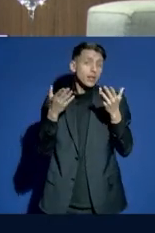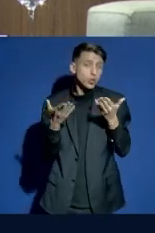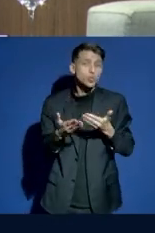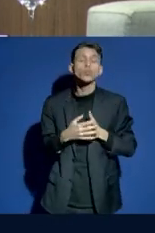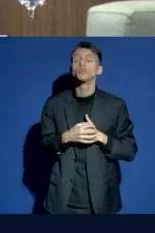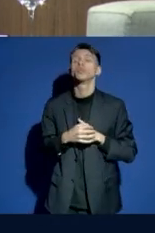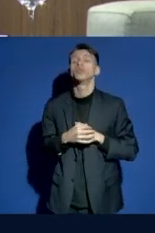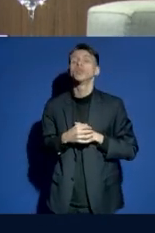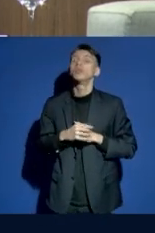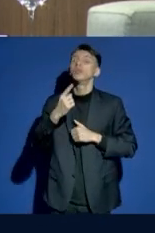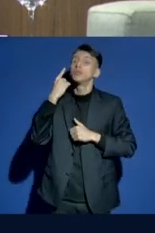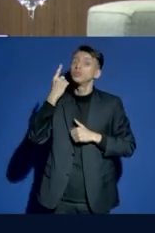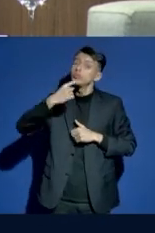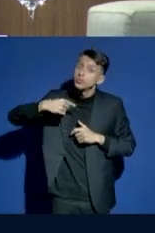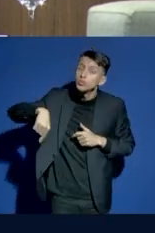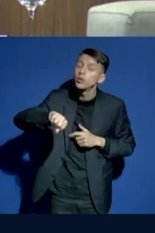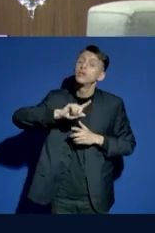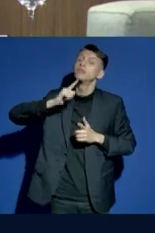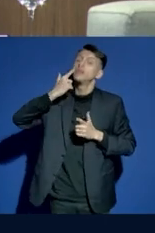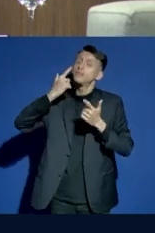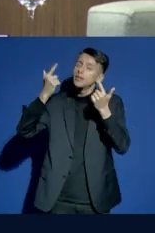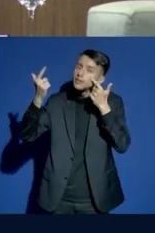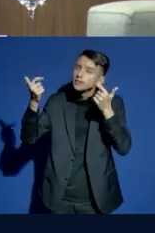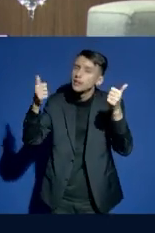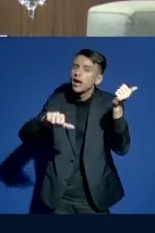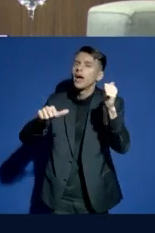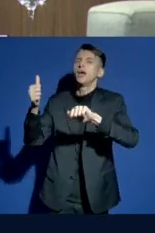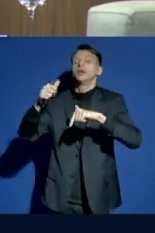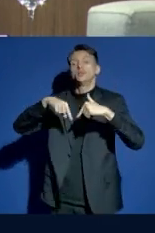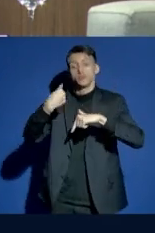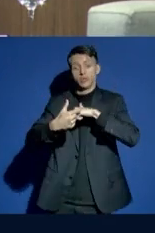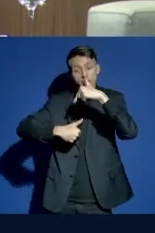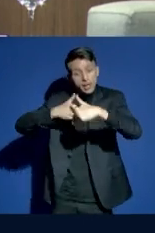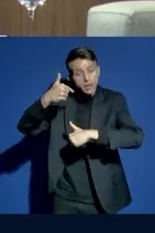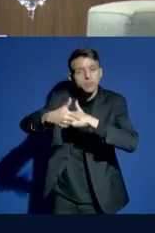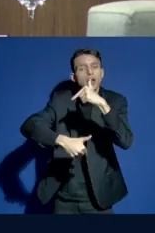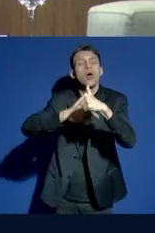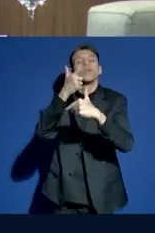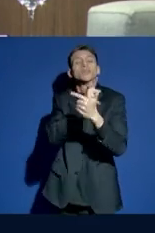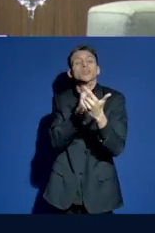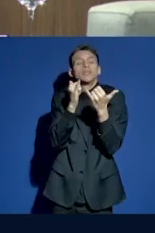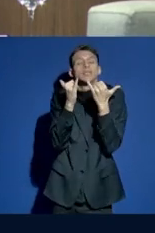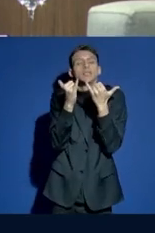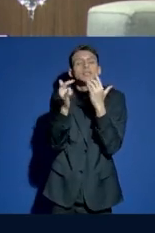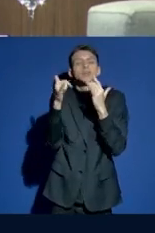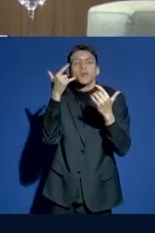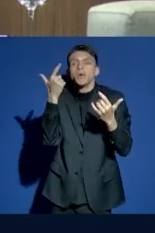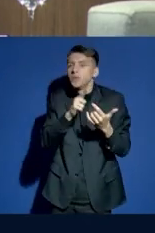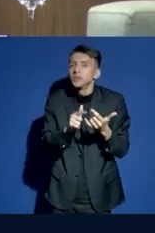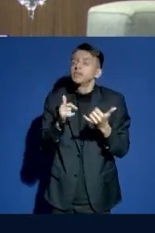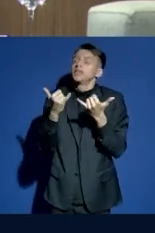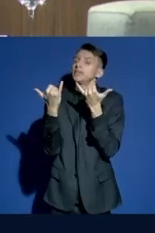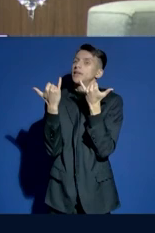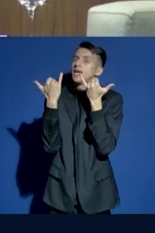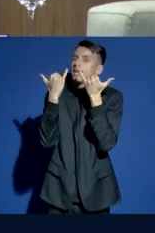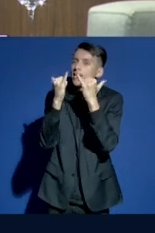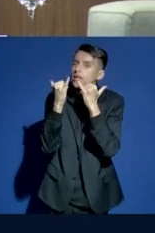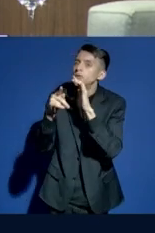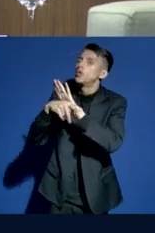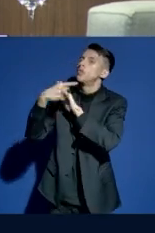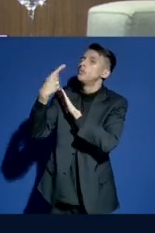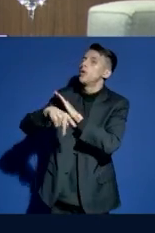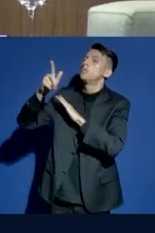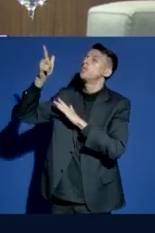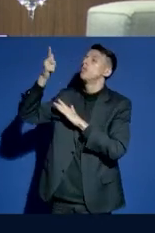nós avaliarmos e trabalharmos para integração energética com países vizinhos aqui na América